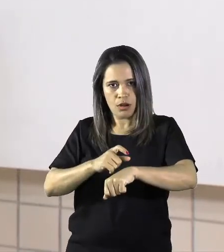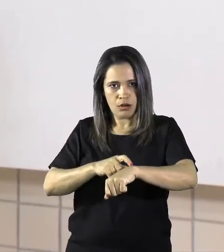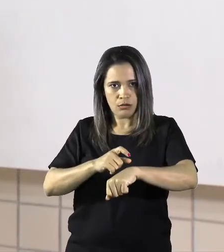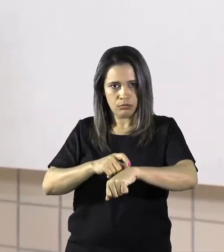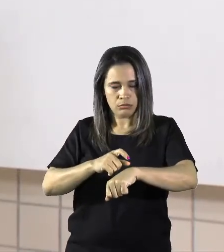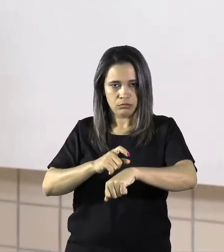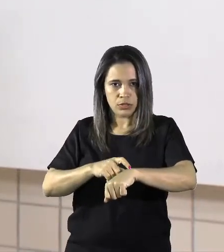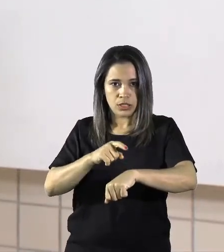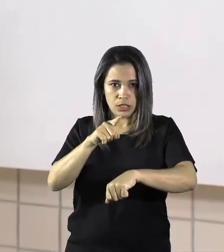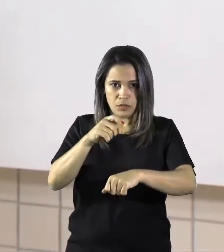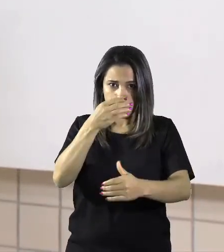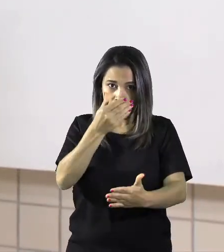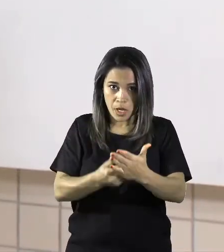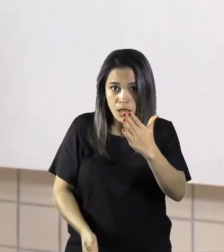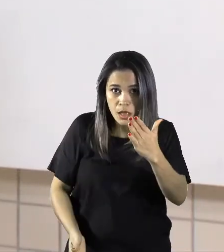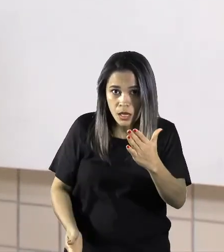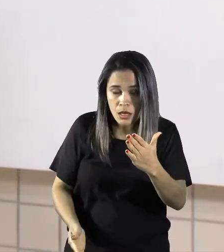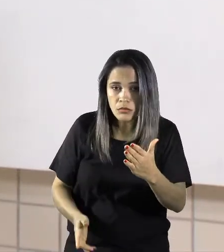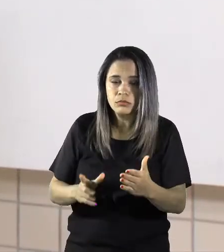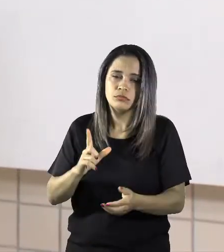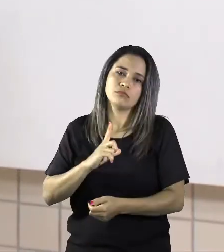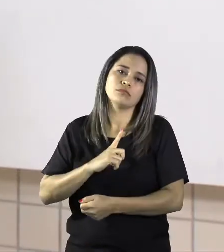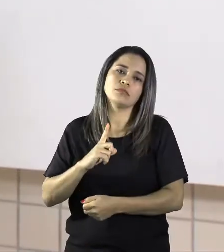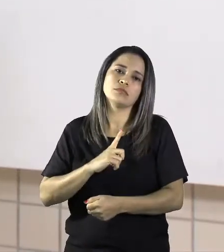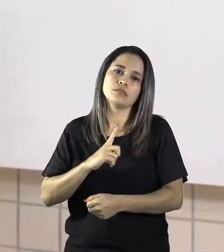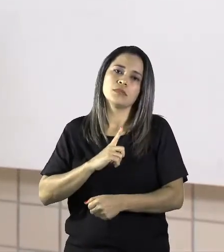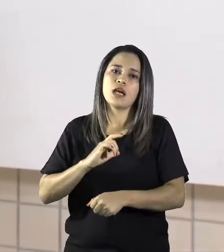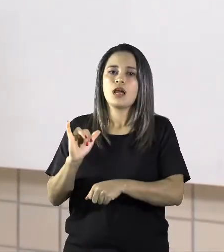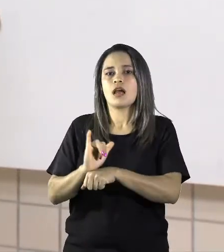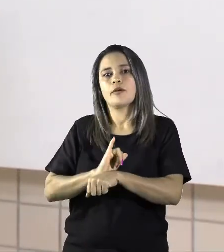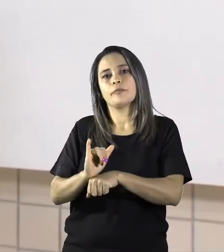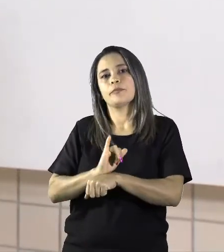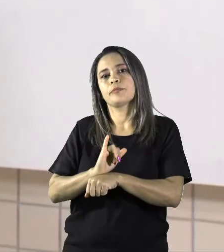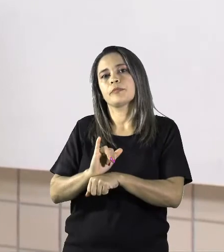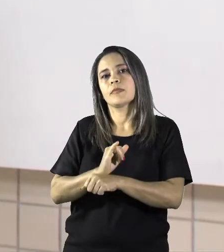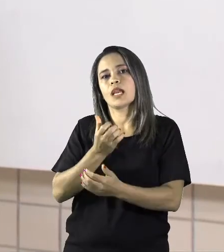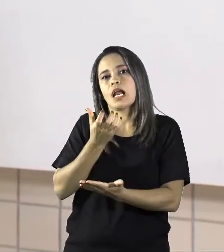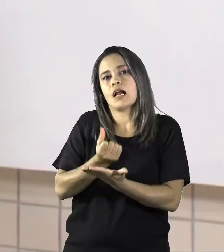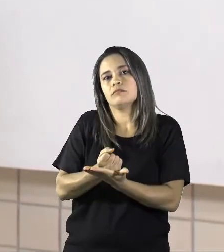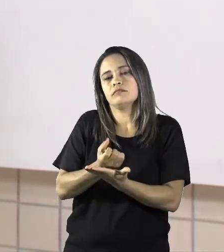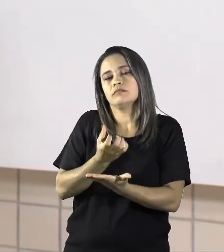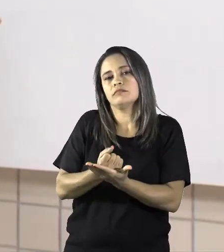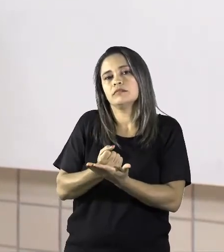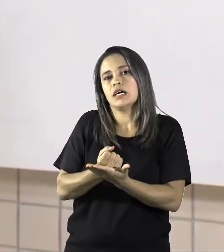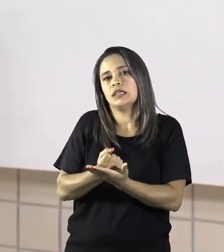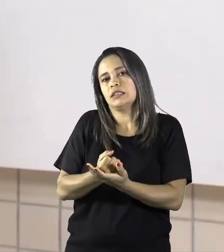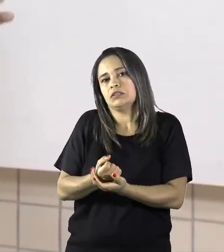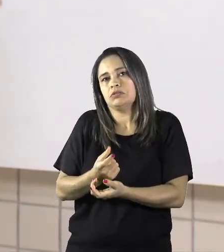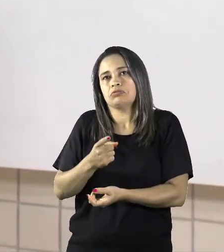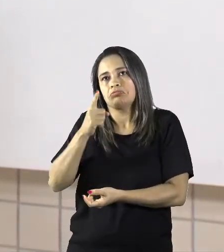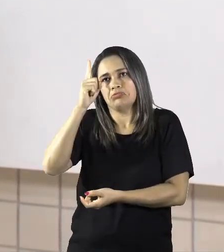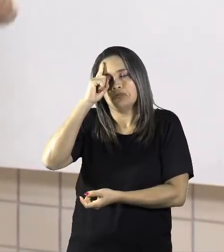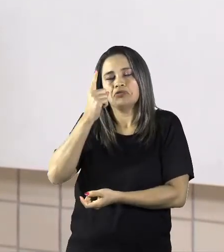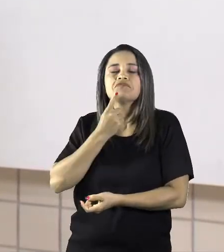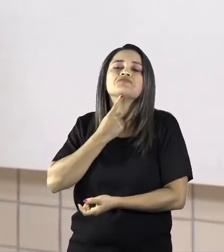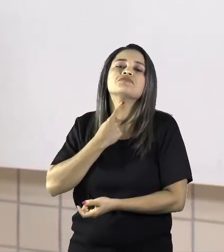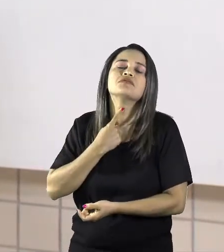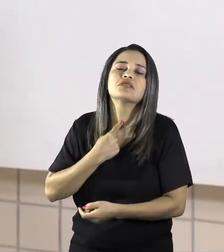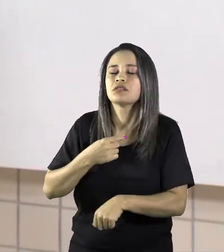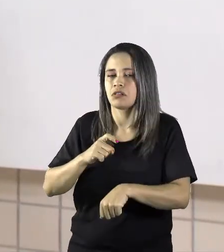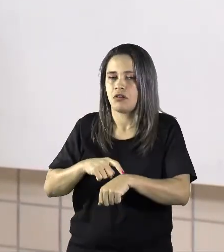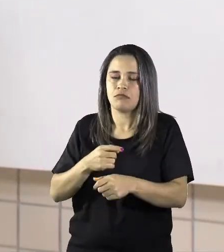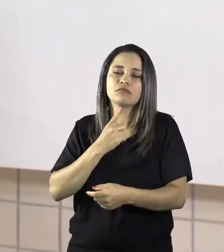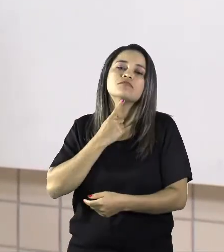você perdeu ela, você tem a aula gravada ali à sua disposição a qualquer dia, a qualquer hora, lá na